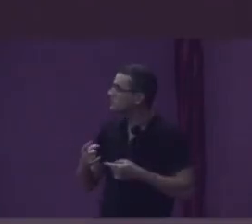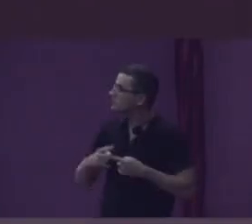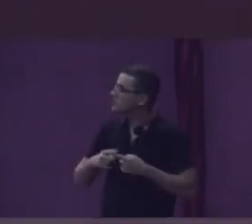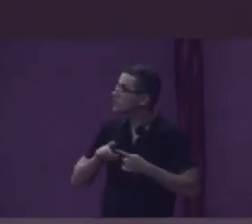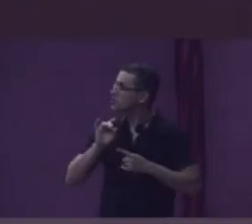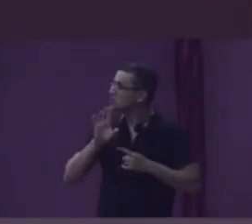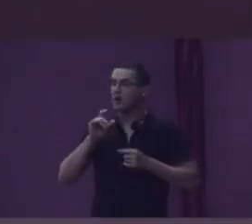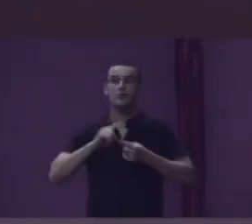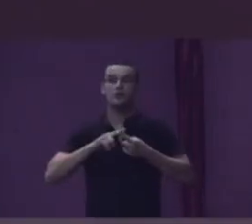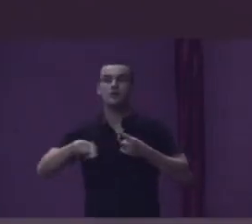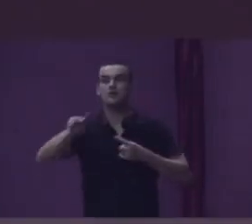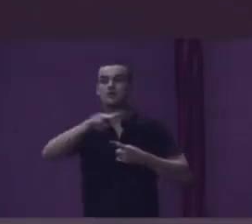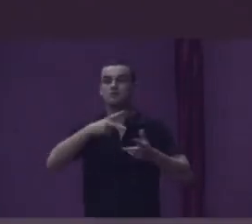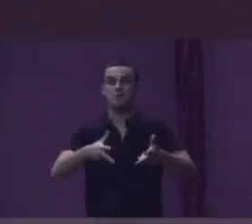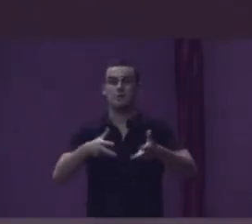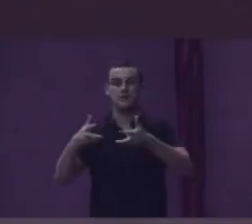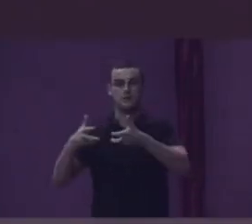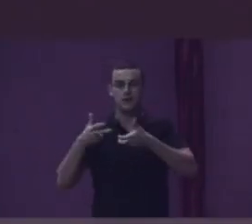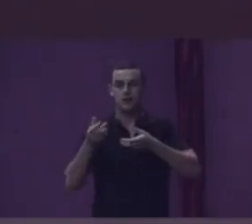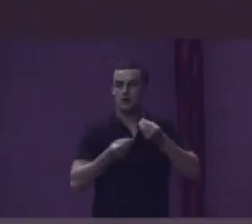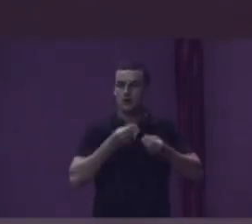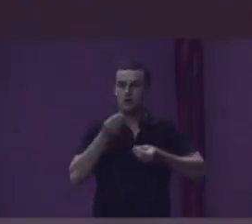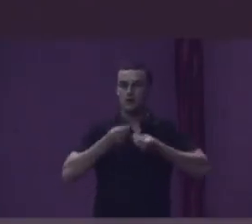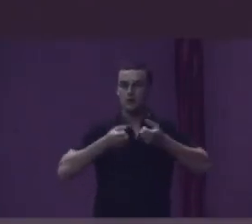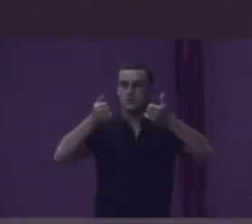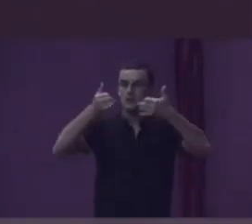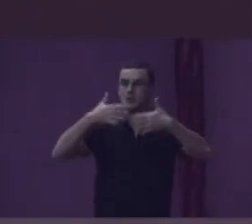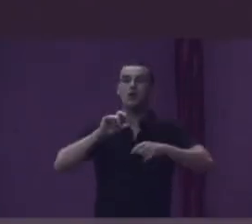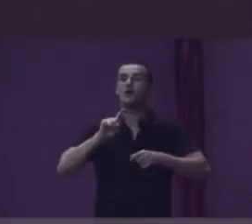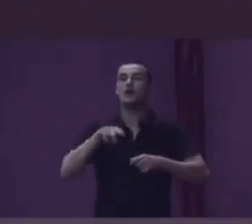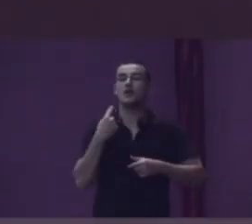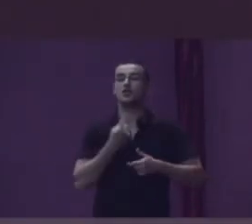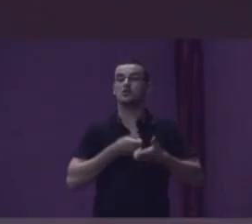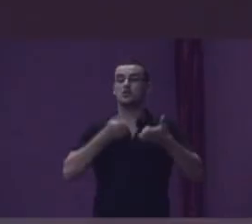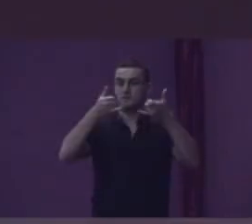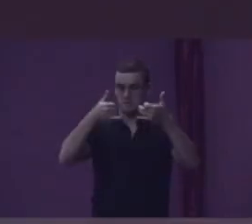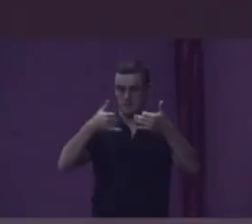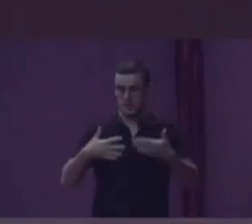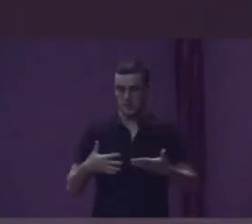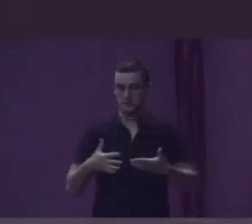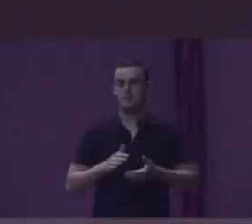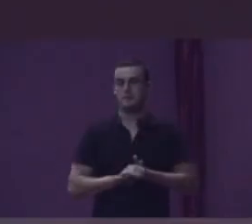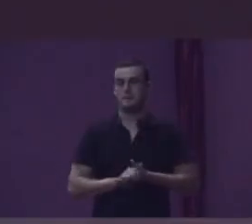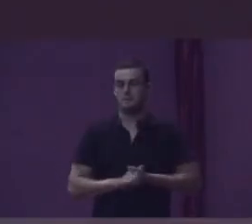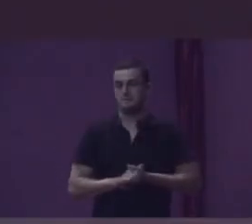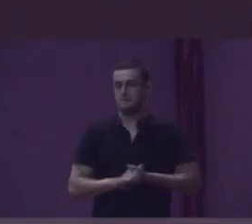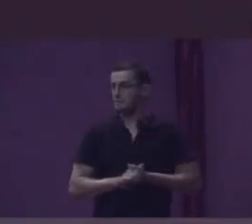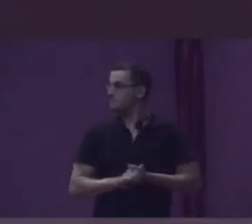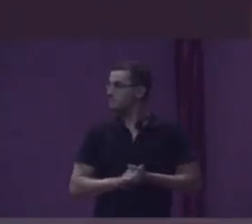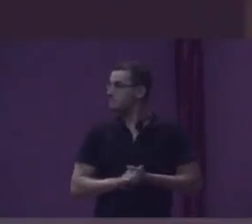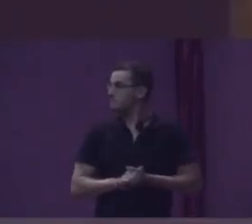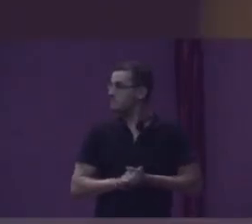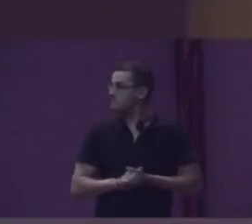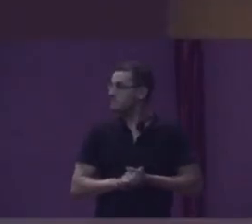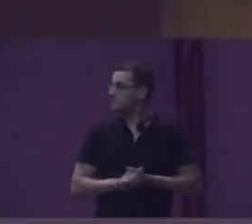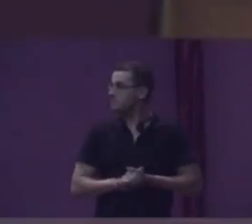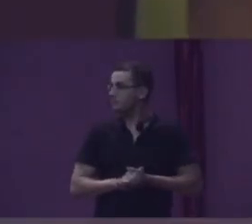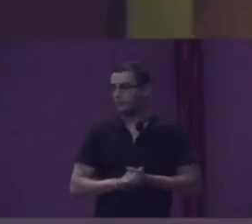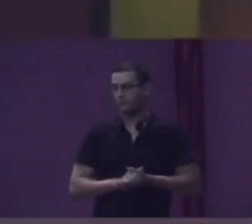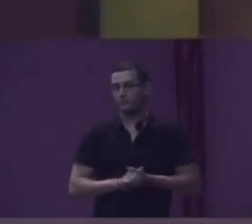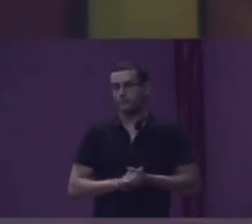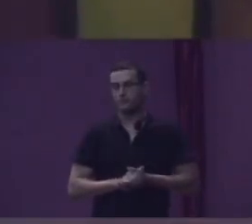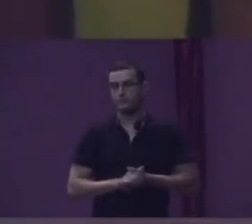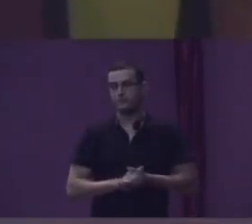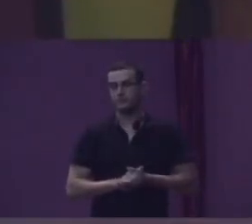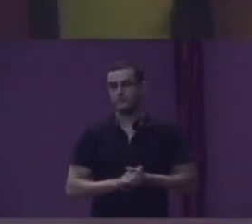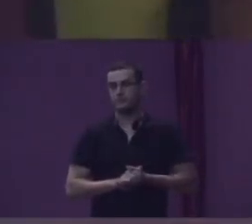para explicar um pouco de que vamos falar. Falamos de risco. Que é risco quando